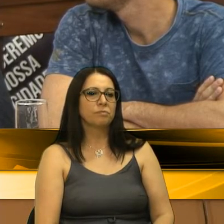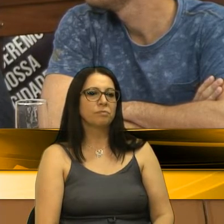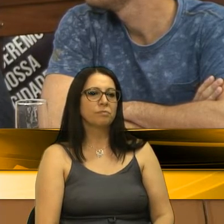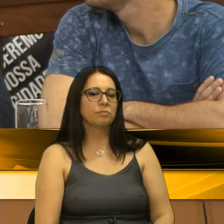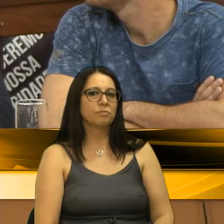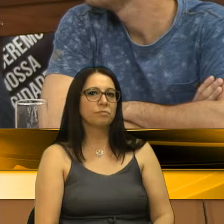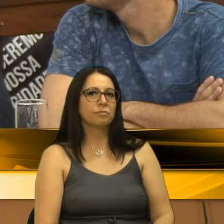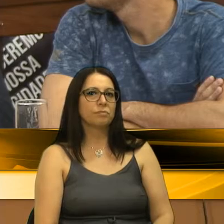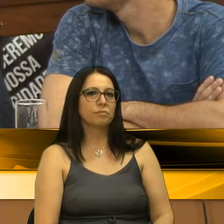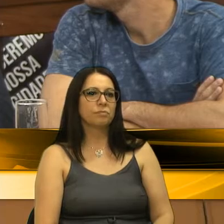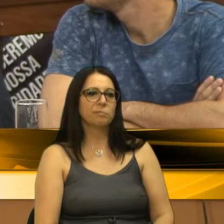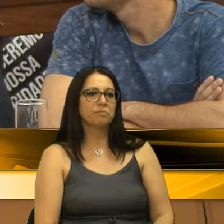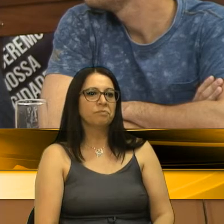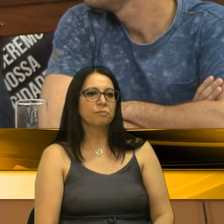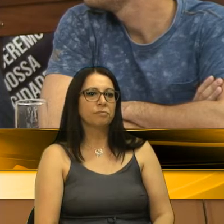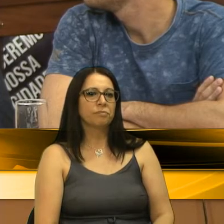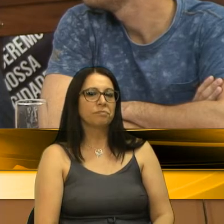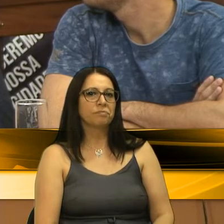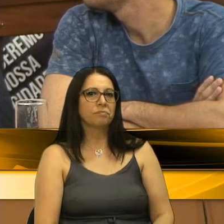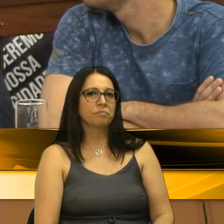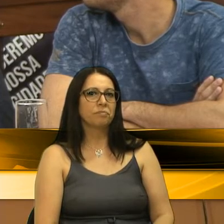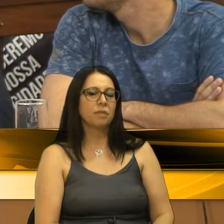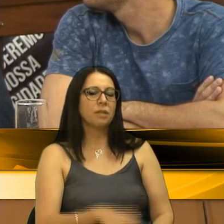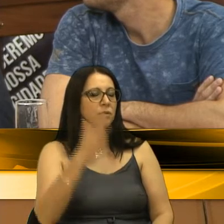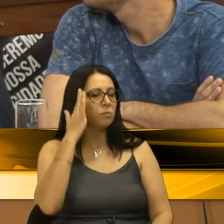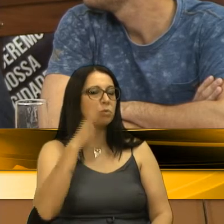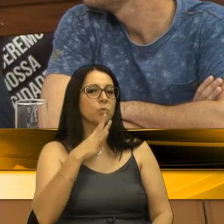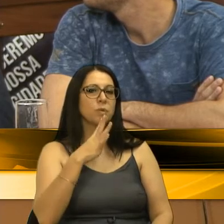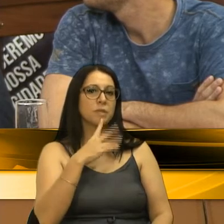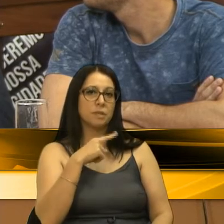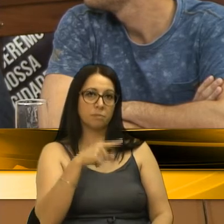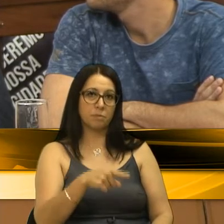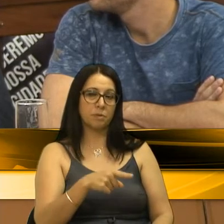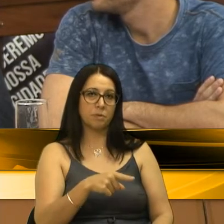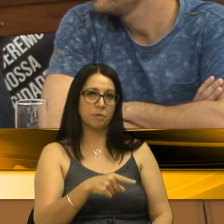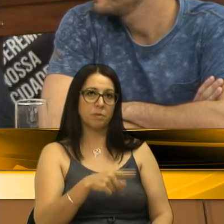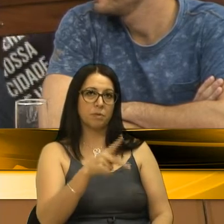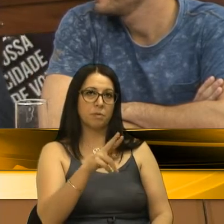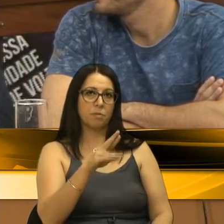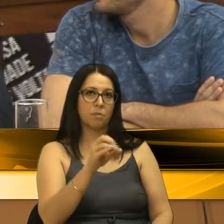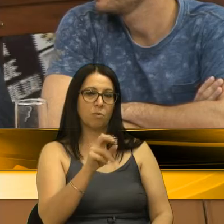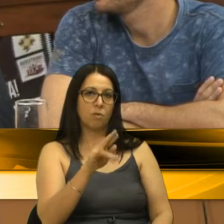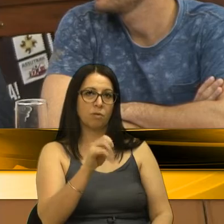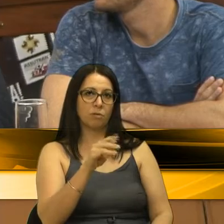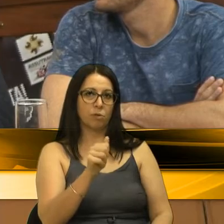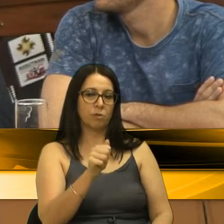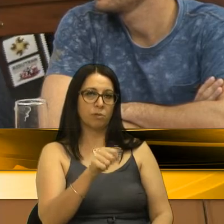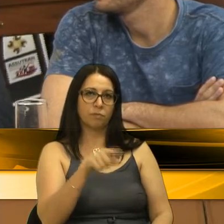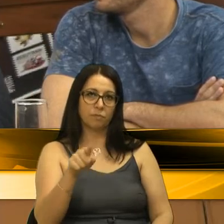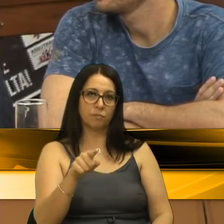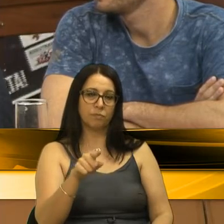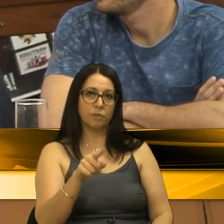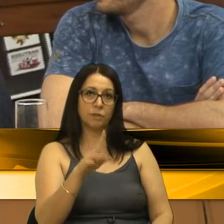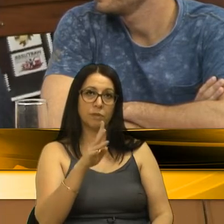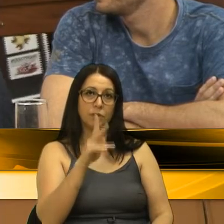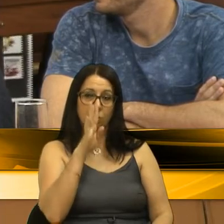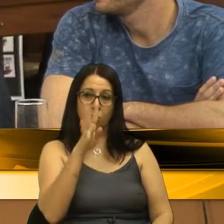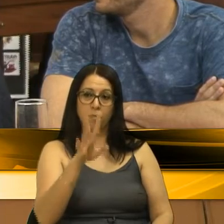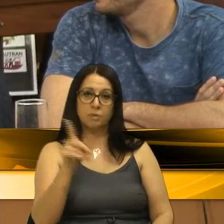Senhor Vereador presidente, Freixo. pela ordem, eu solicito a Vossa Senhoria, Só um instantinho, se o